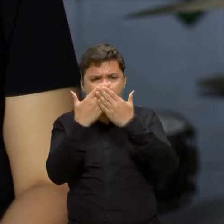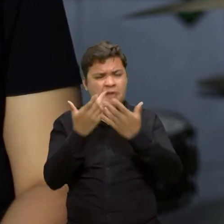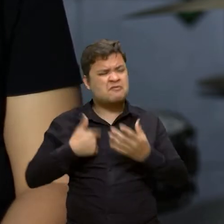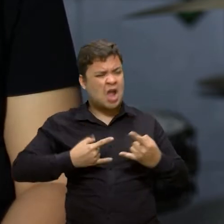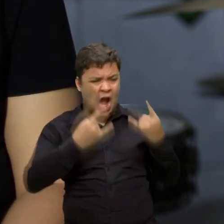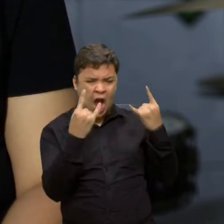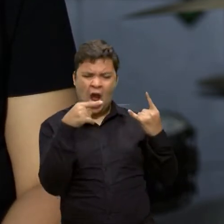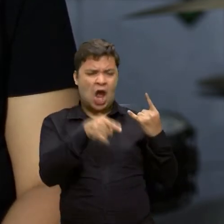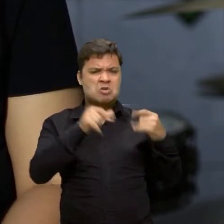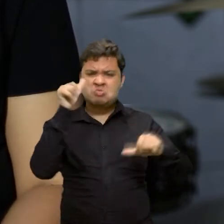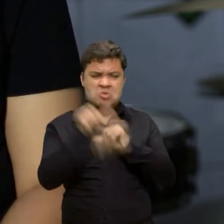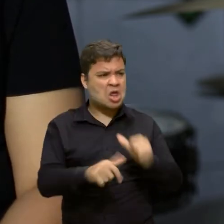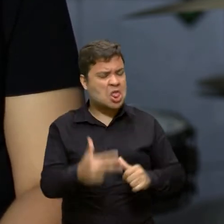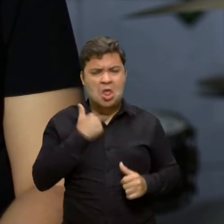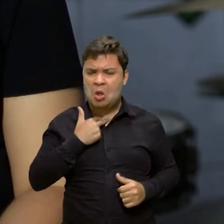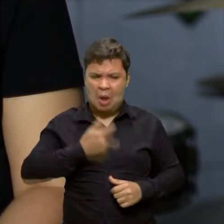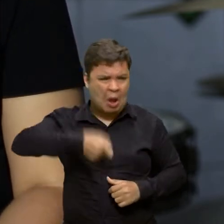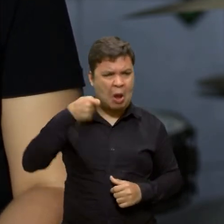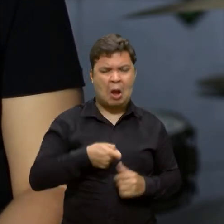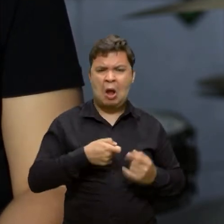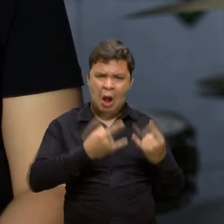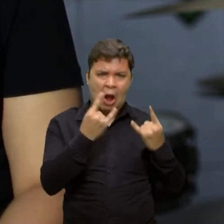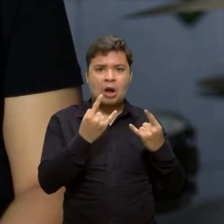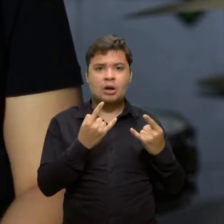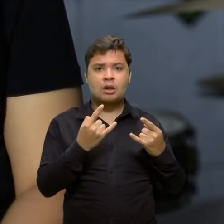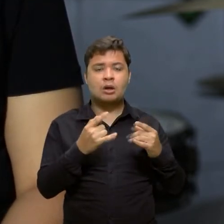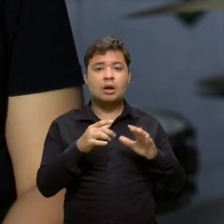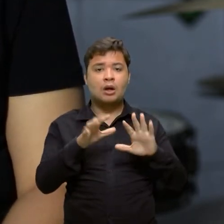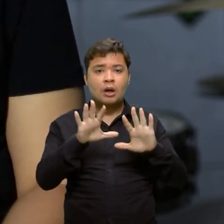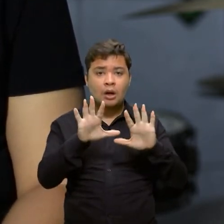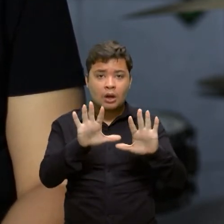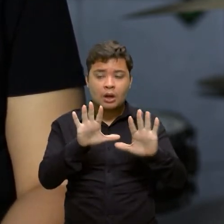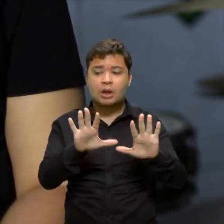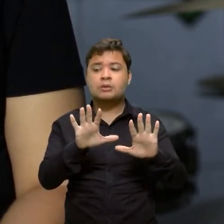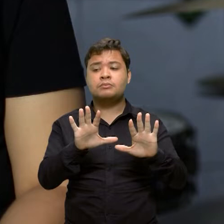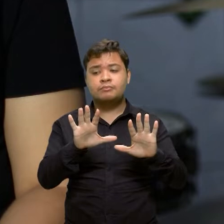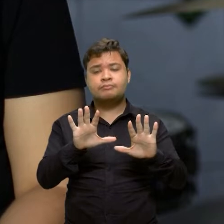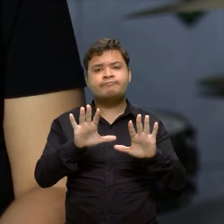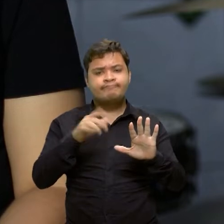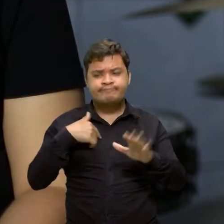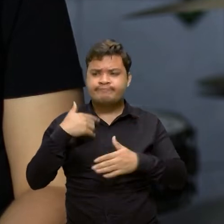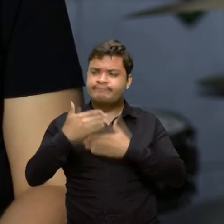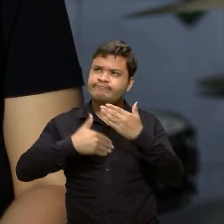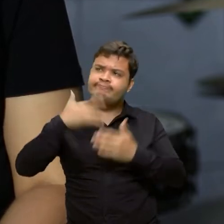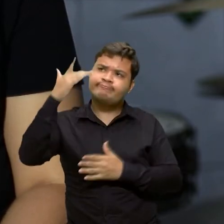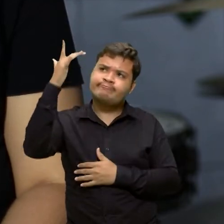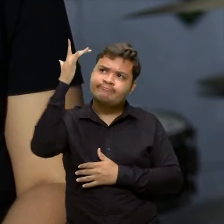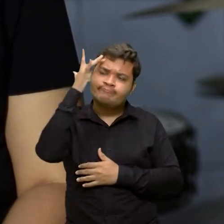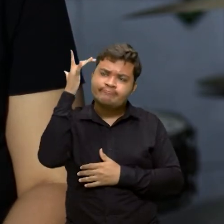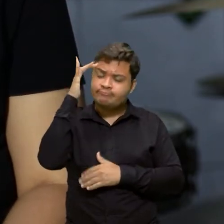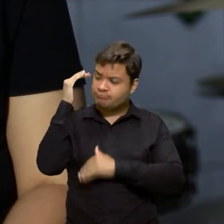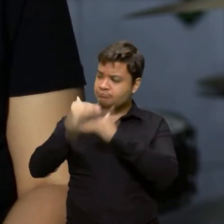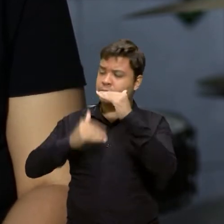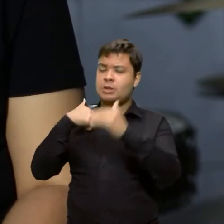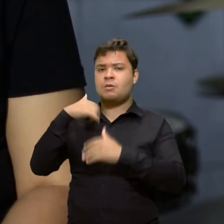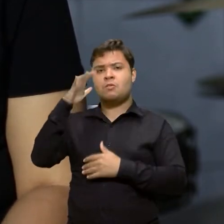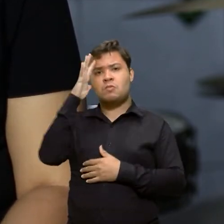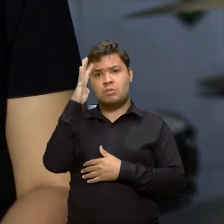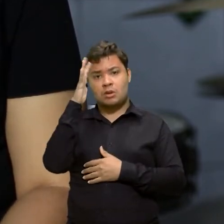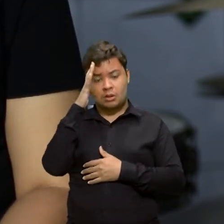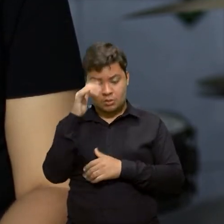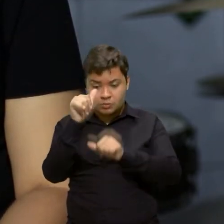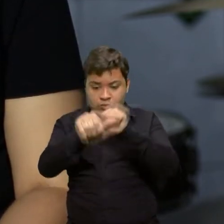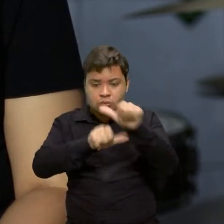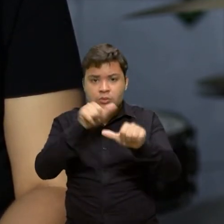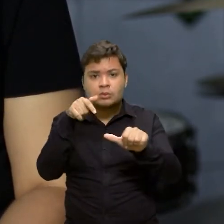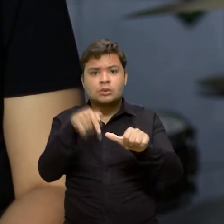rock, acabou e não podia nada. Mas a evolução me fez, tipo assim, a maturidade me fez pensar isso. Se a gente